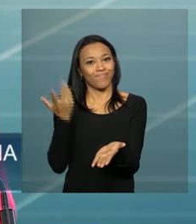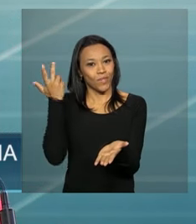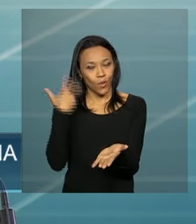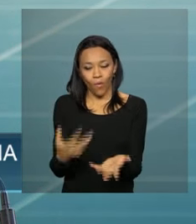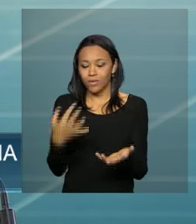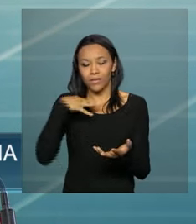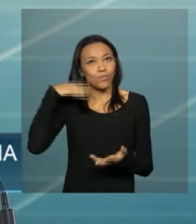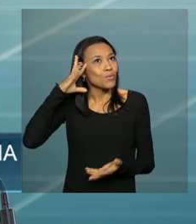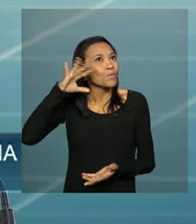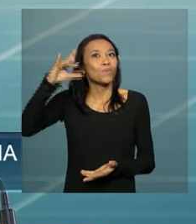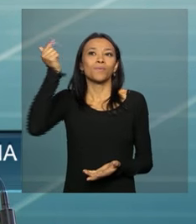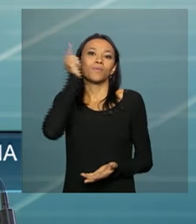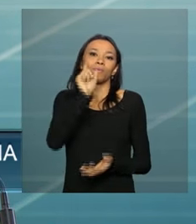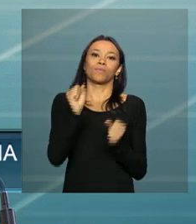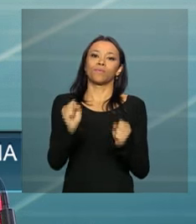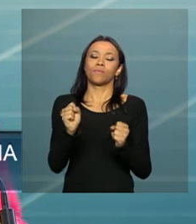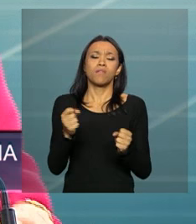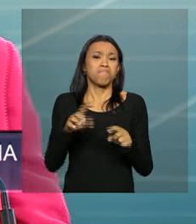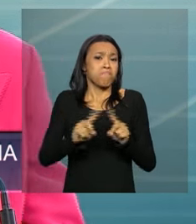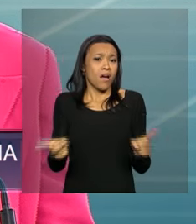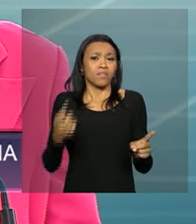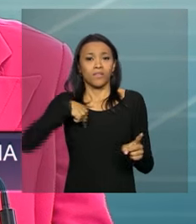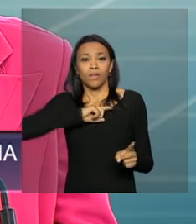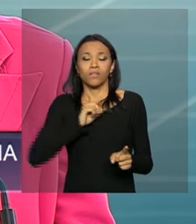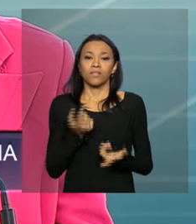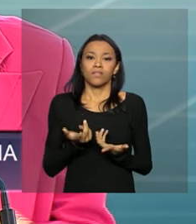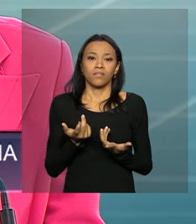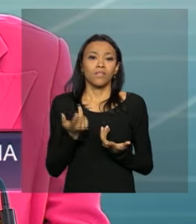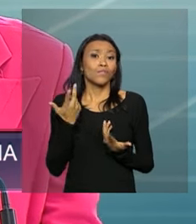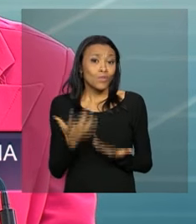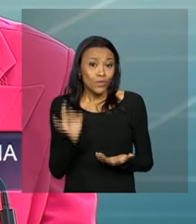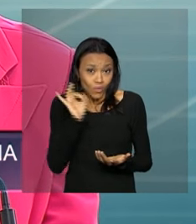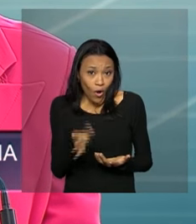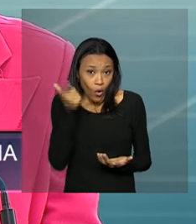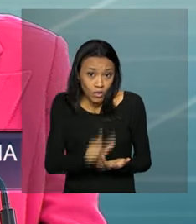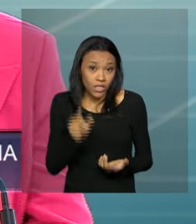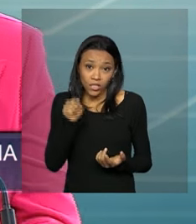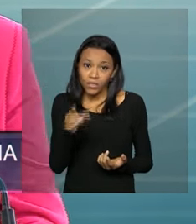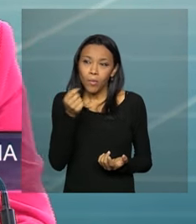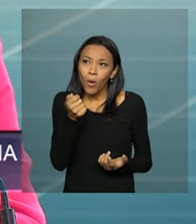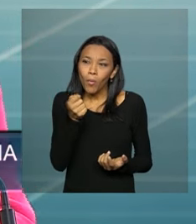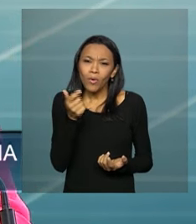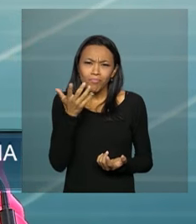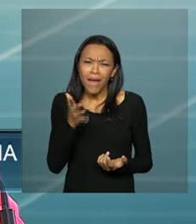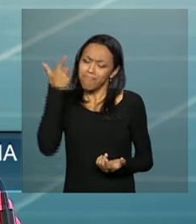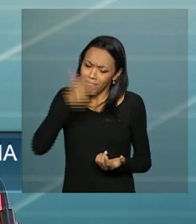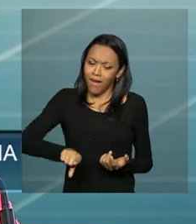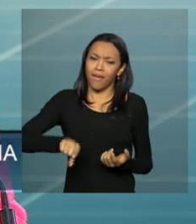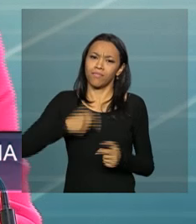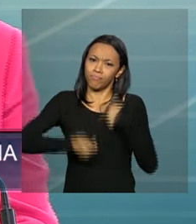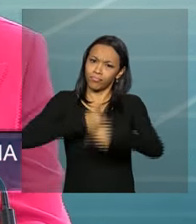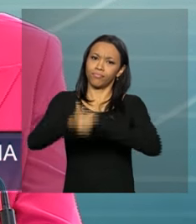grande realização. Mas como nós não podemos contentar com aquilo que conquistamos, eu